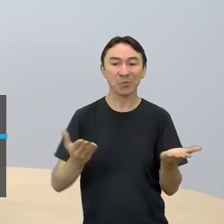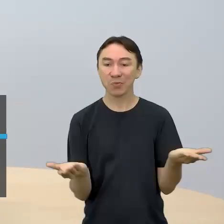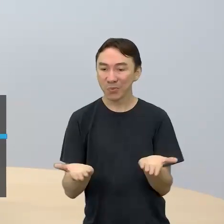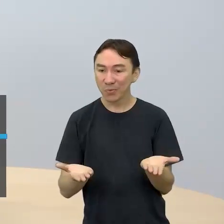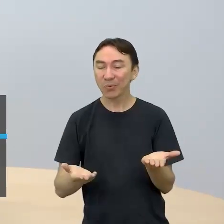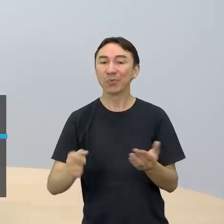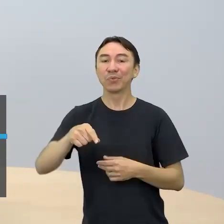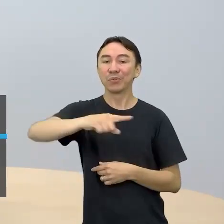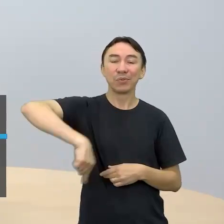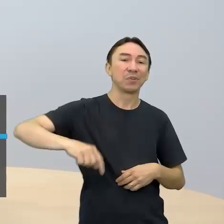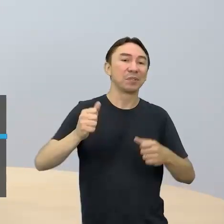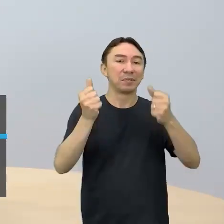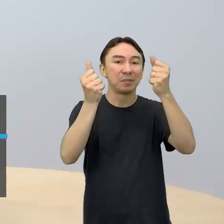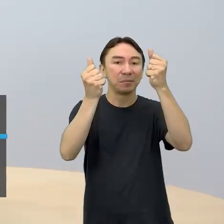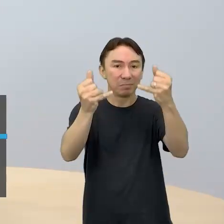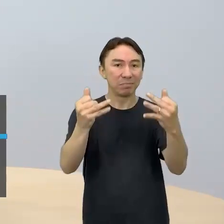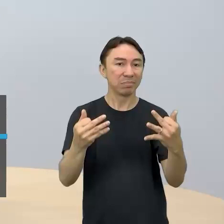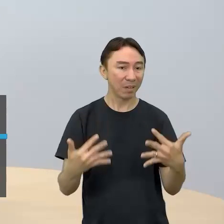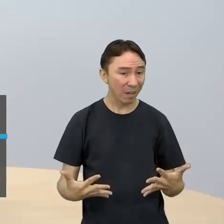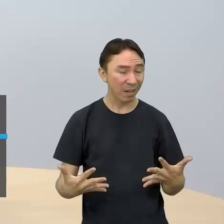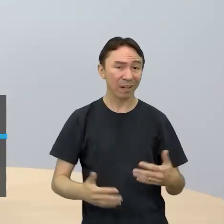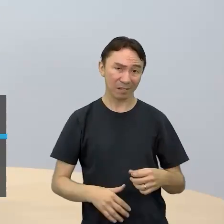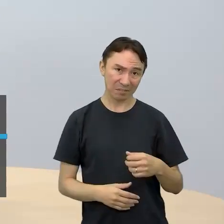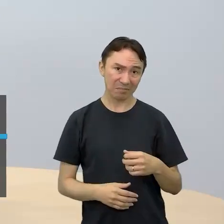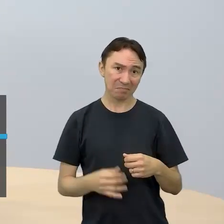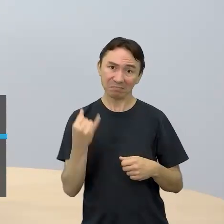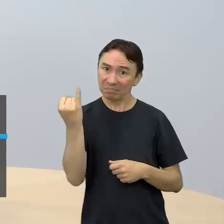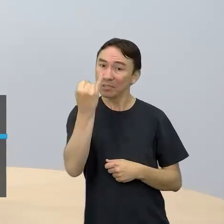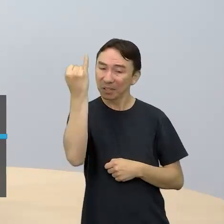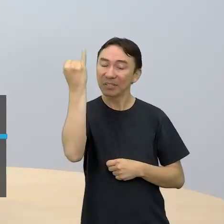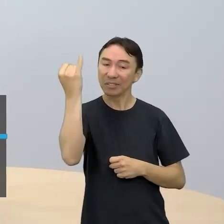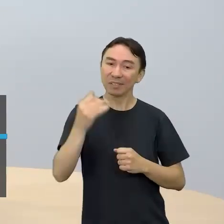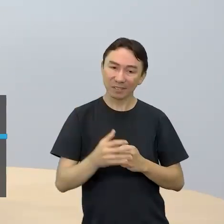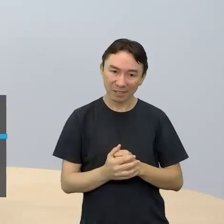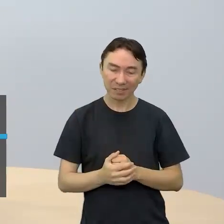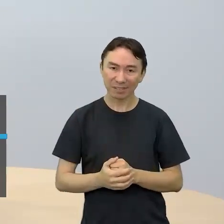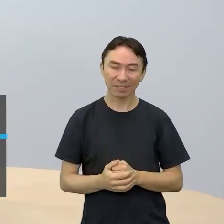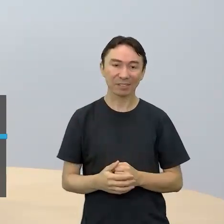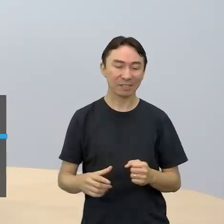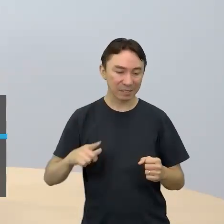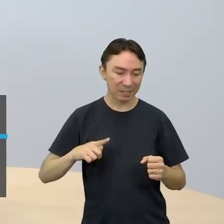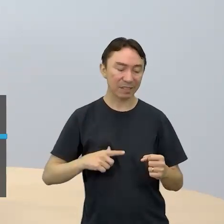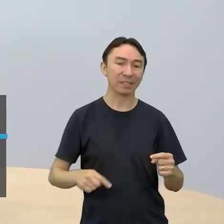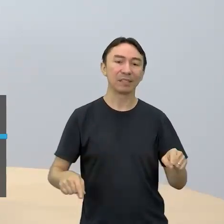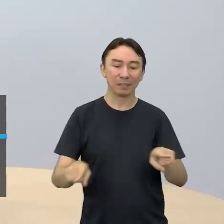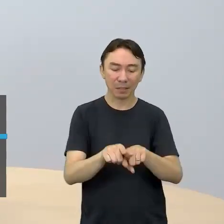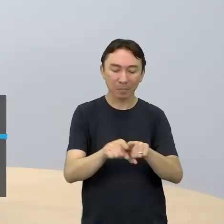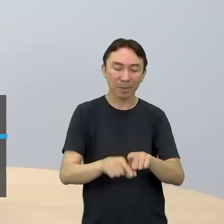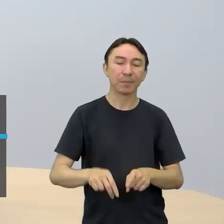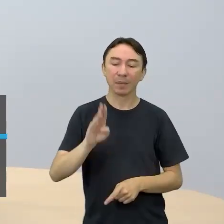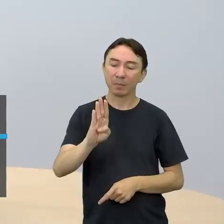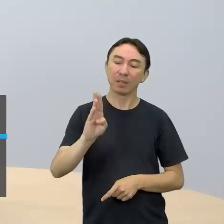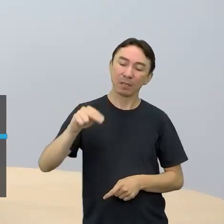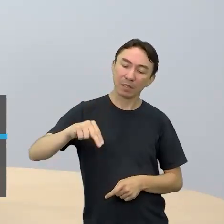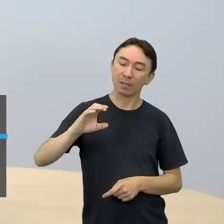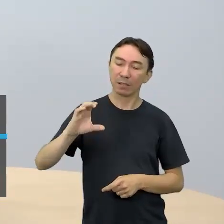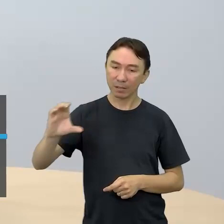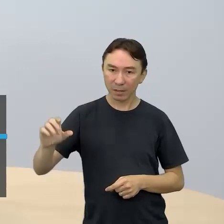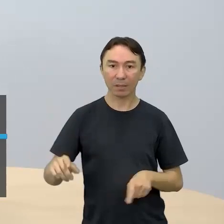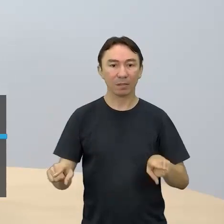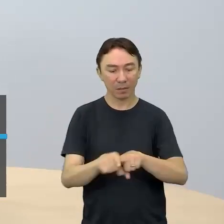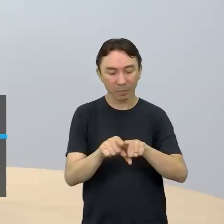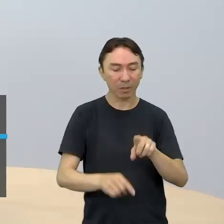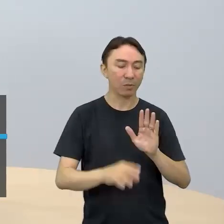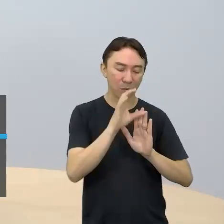hoje, que é um tema tão importante, que está previsto no Currículo em Ação, na BNCC, e que ele